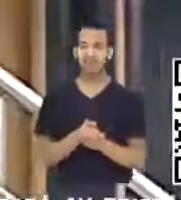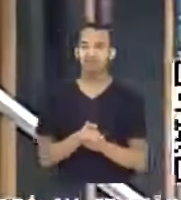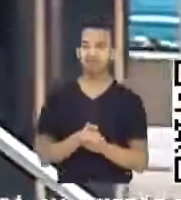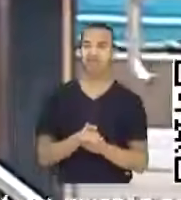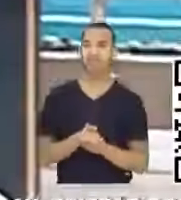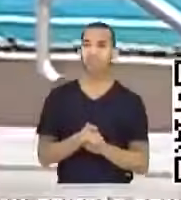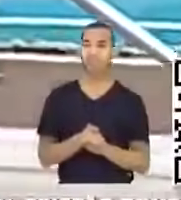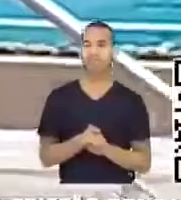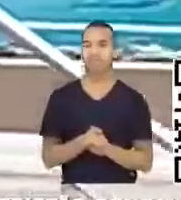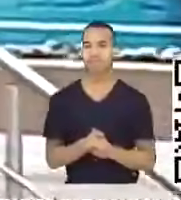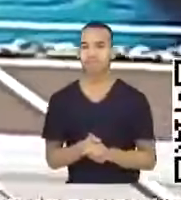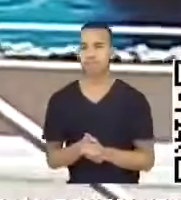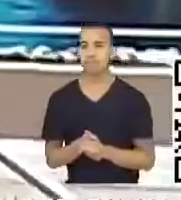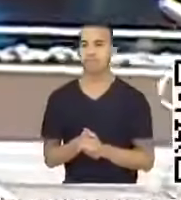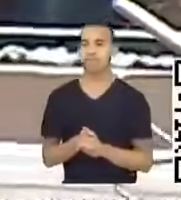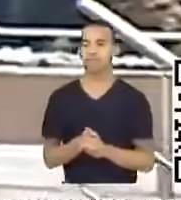essa que Deus olha